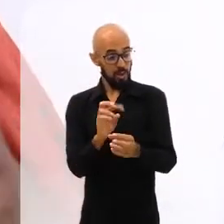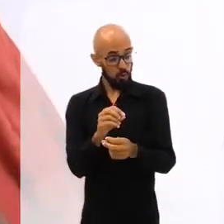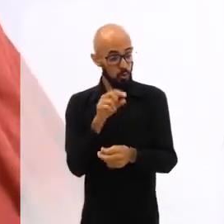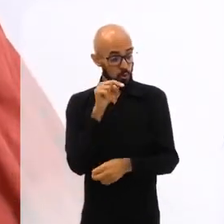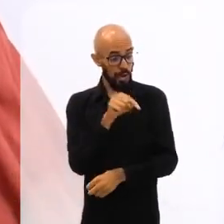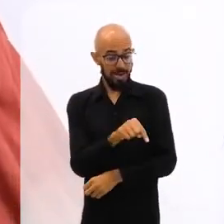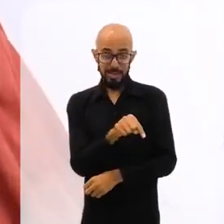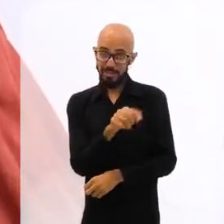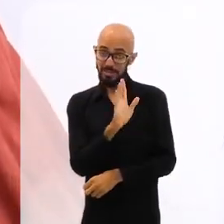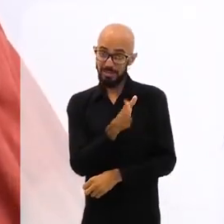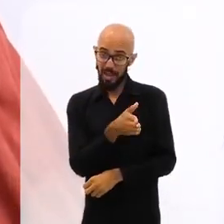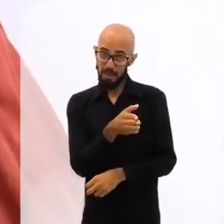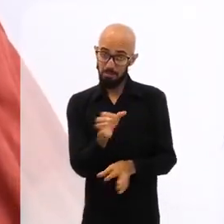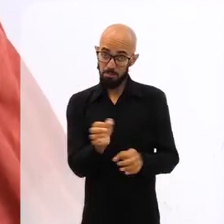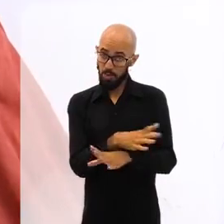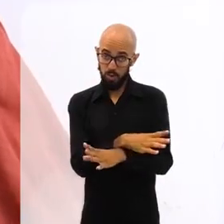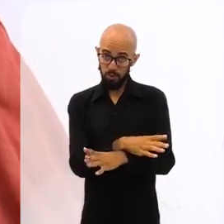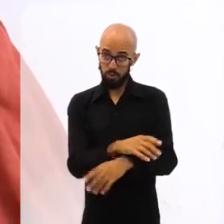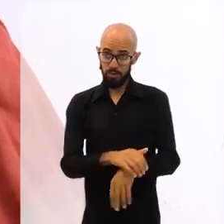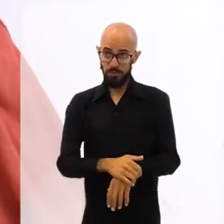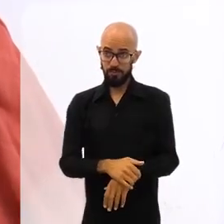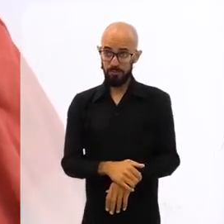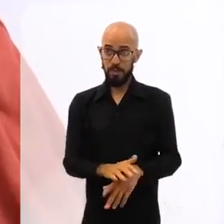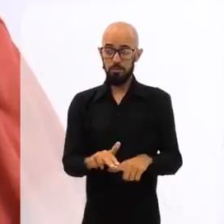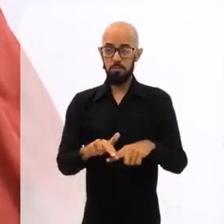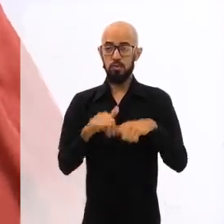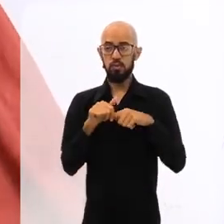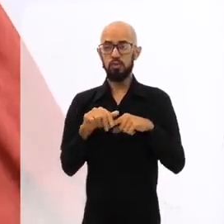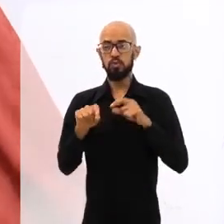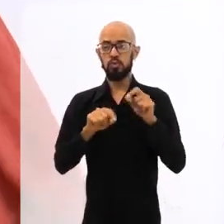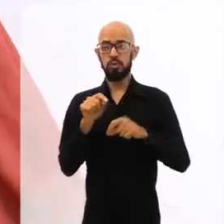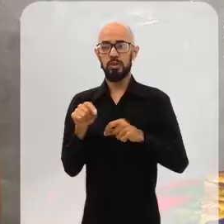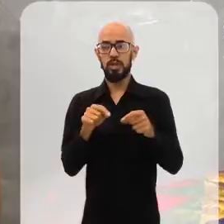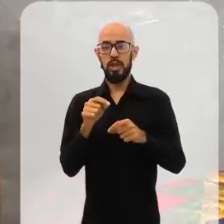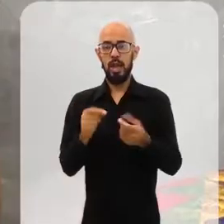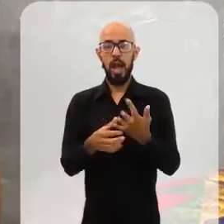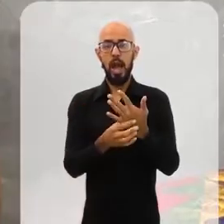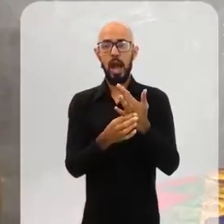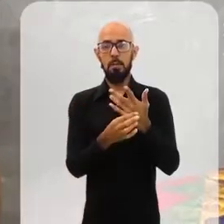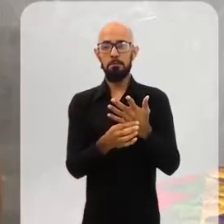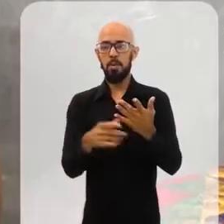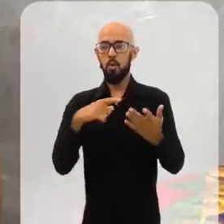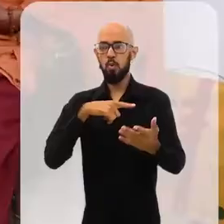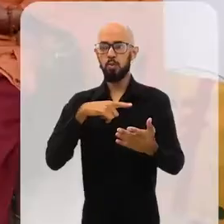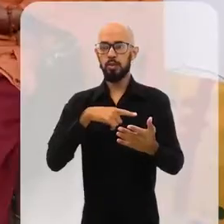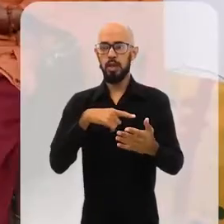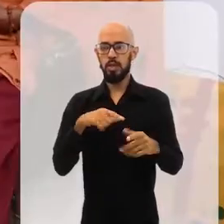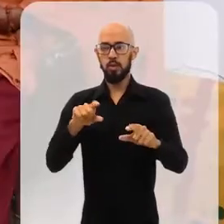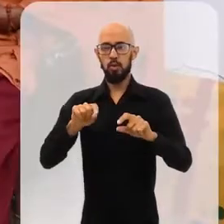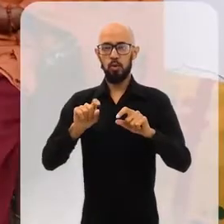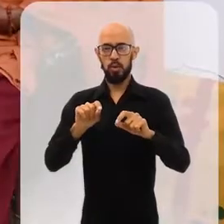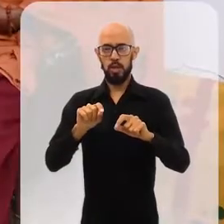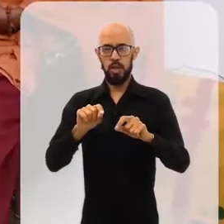não entendia e não compreendia. Então, por isso que a mão dele, você vê que ele está meditando e a mão está aqui. Por quê?